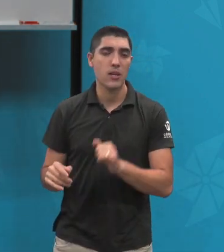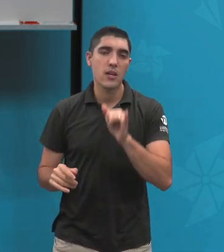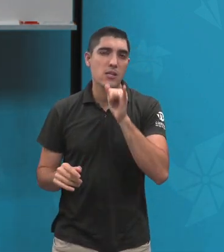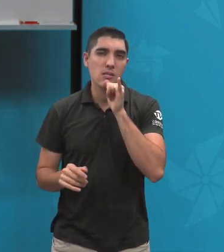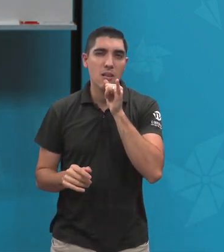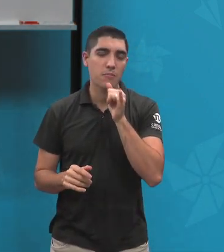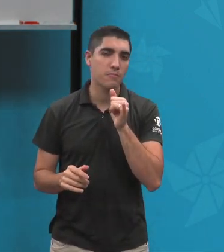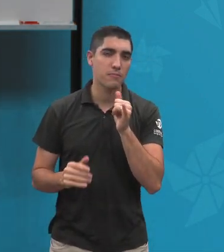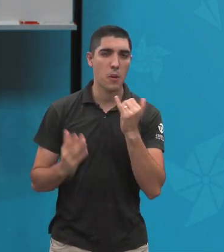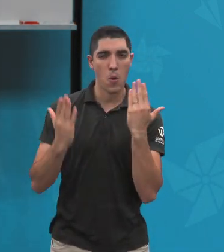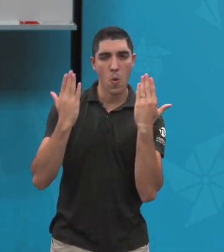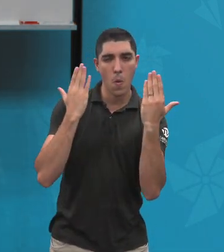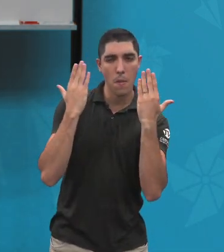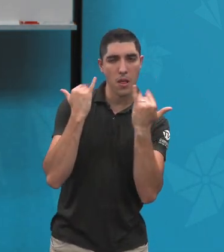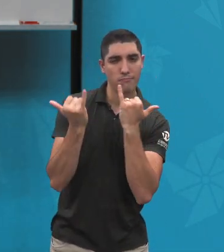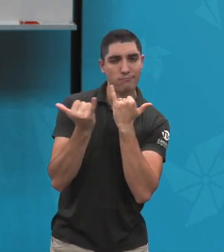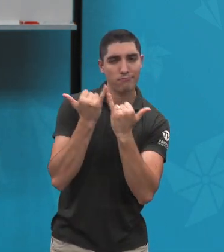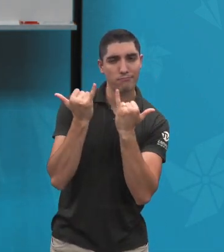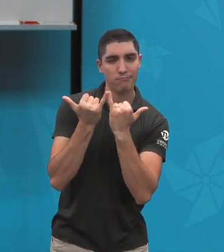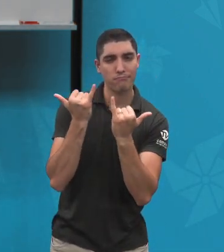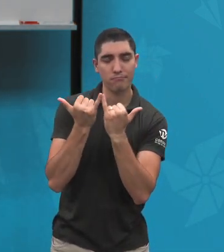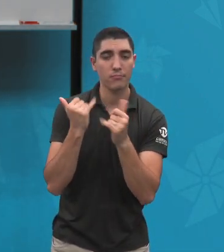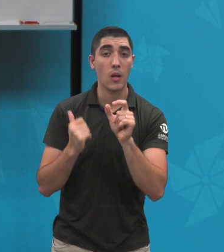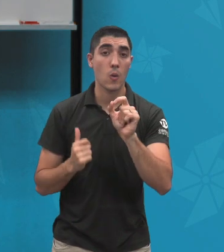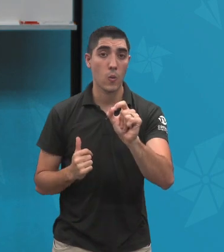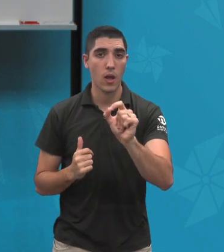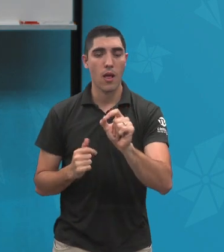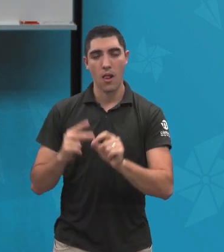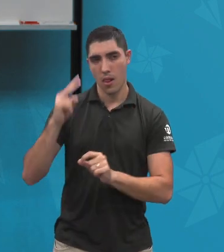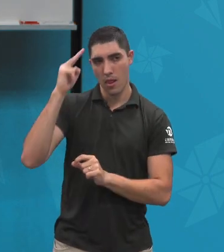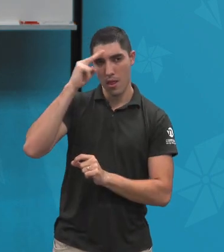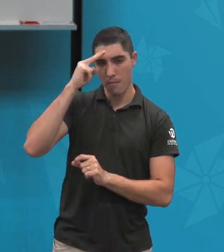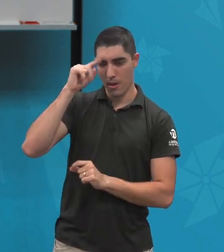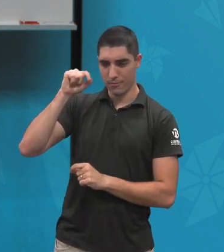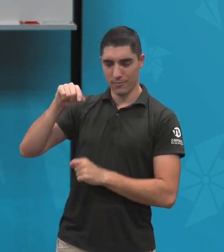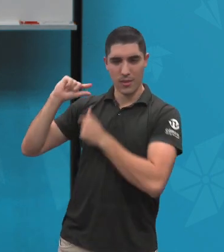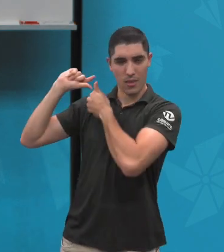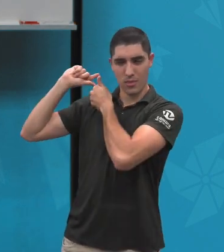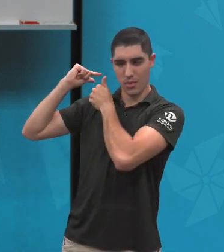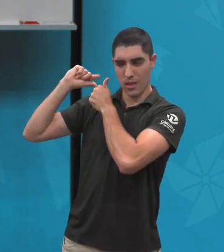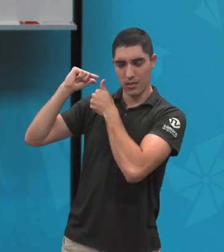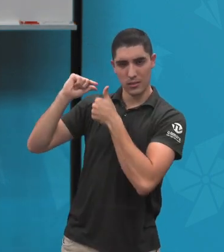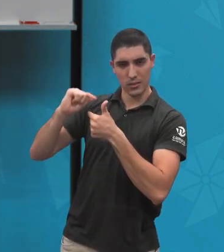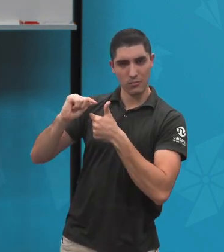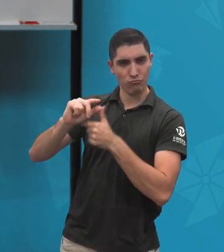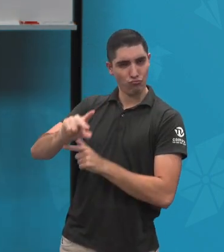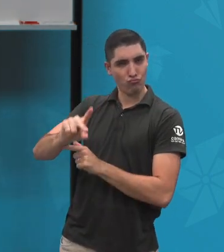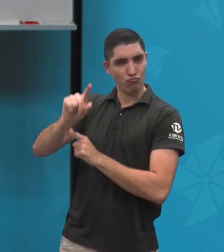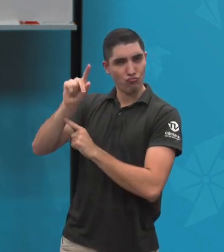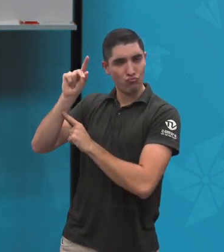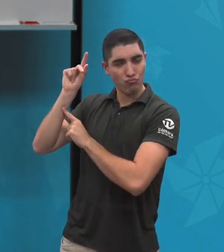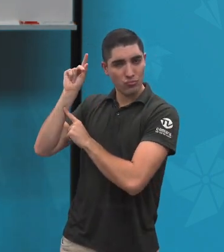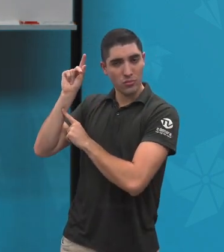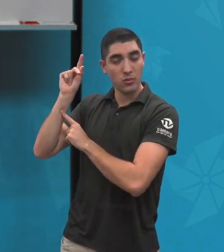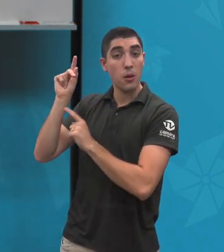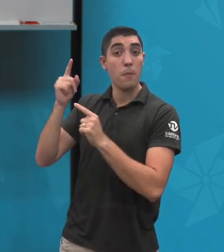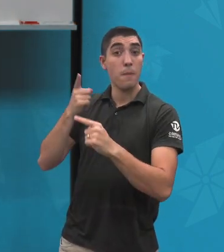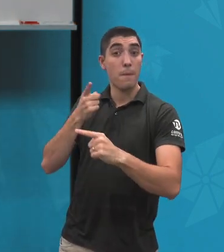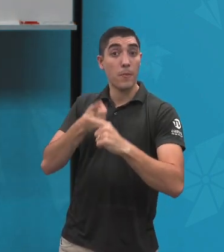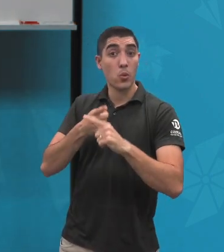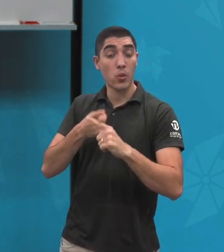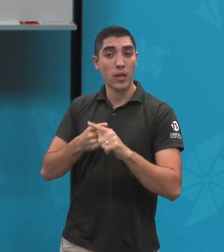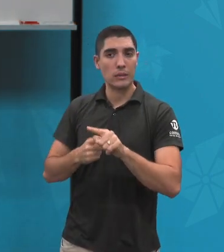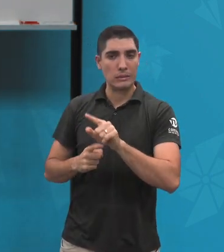né? Então é como se seria interessante retornar aos clássicos para enfrentar